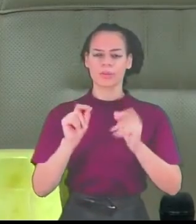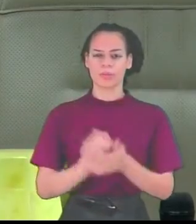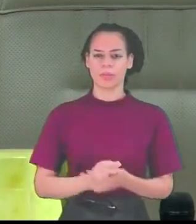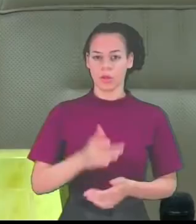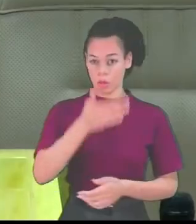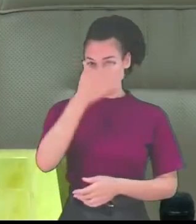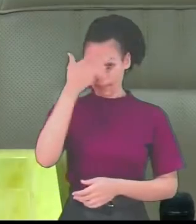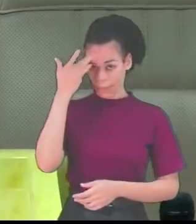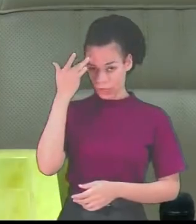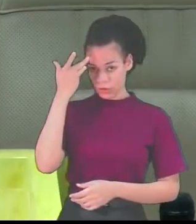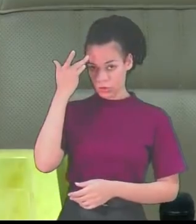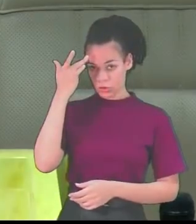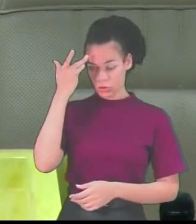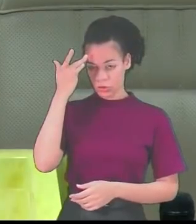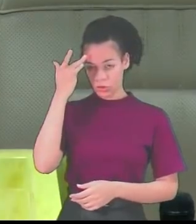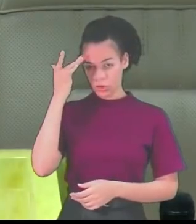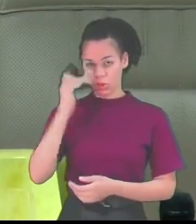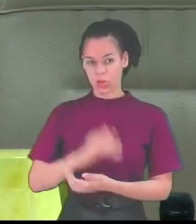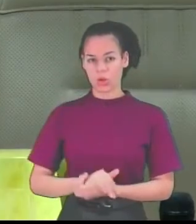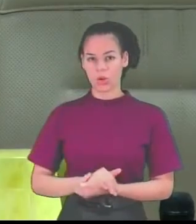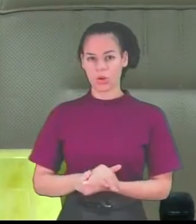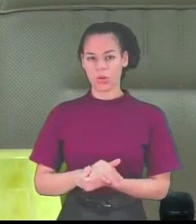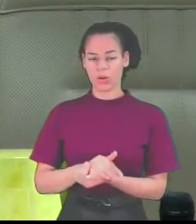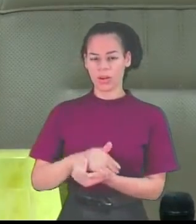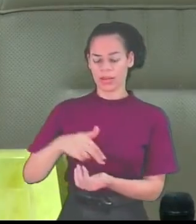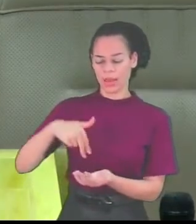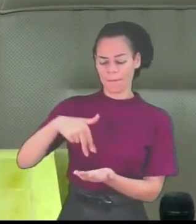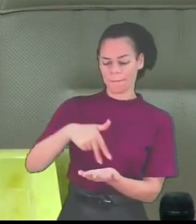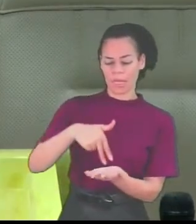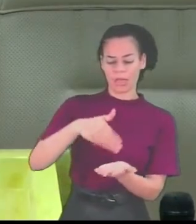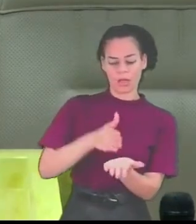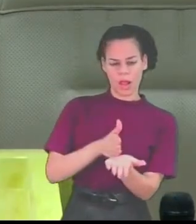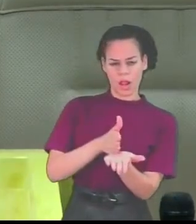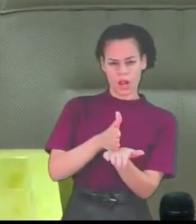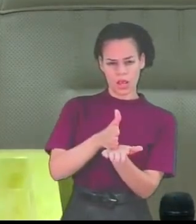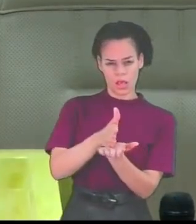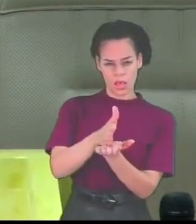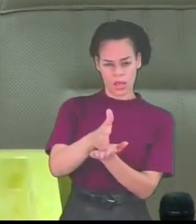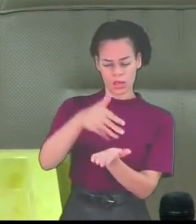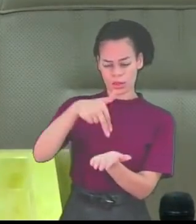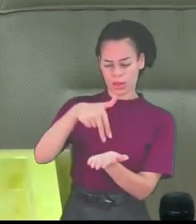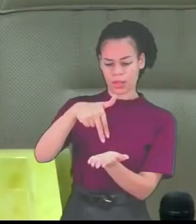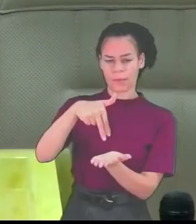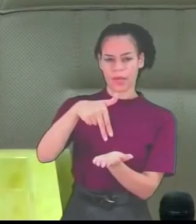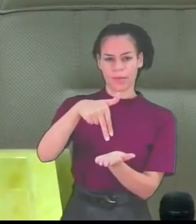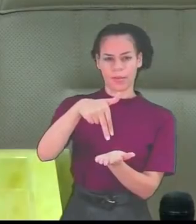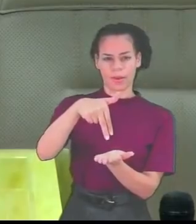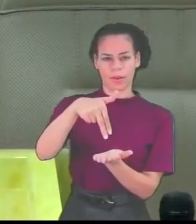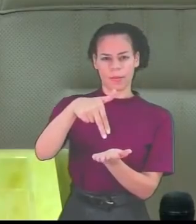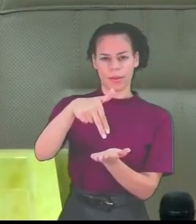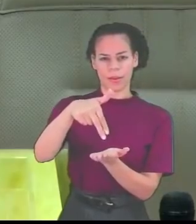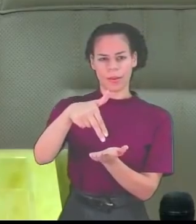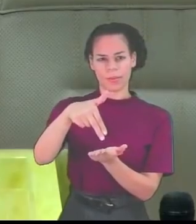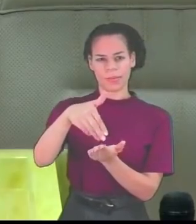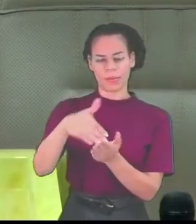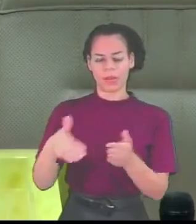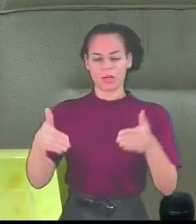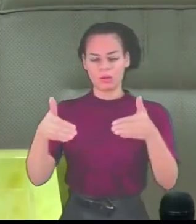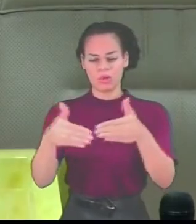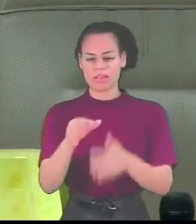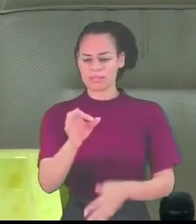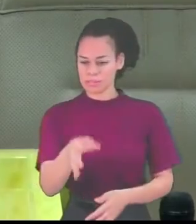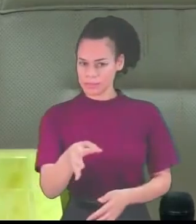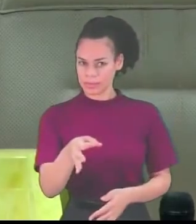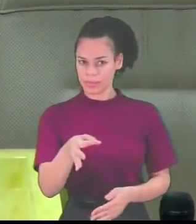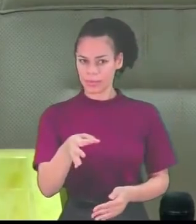está no a linha reta para chegar no objetivo certo e ele é levado